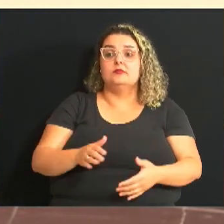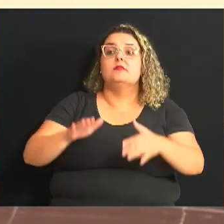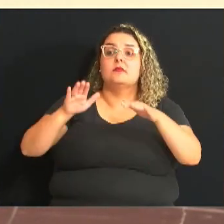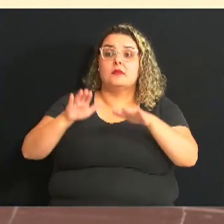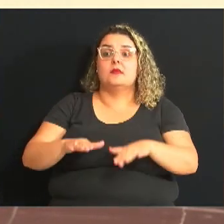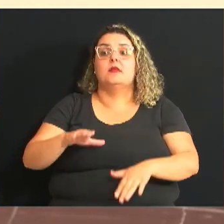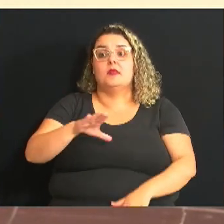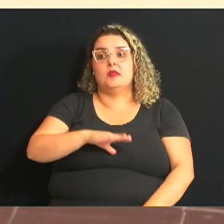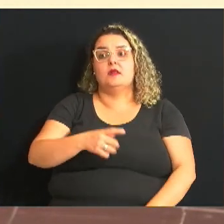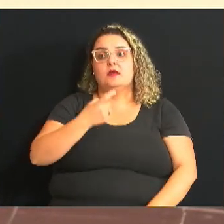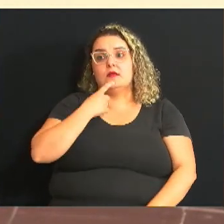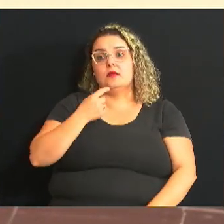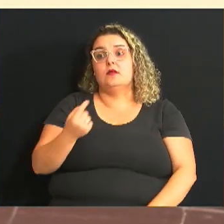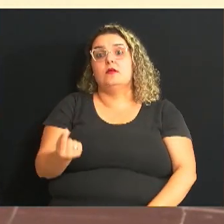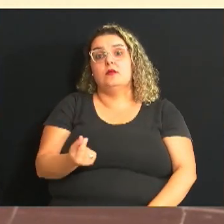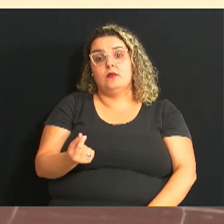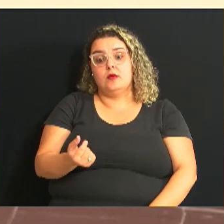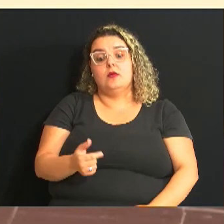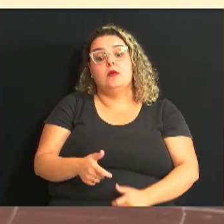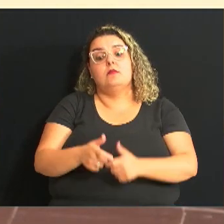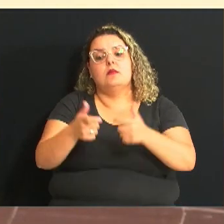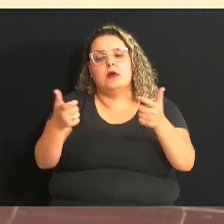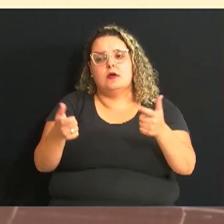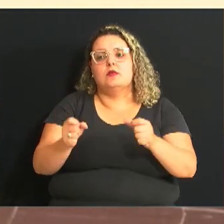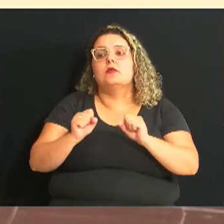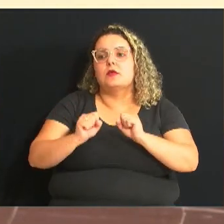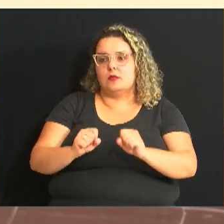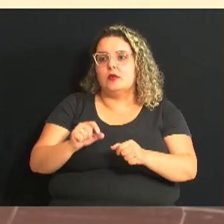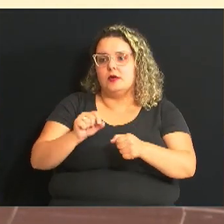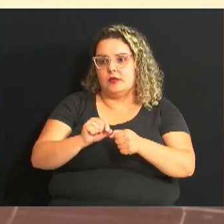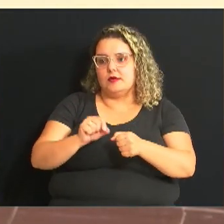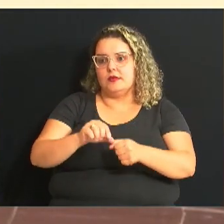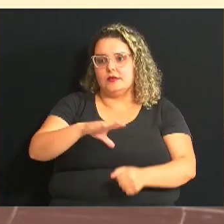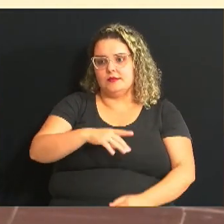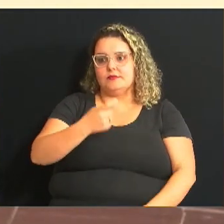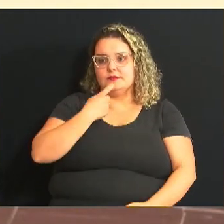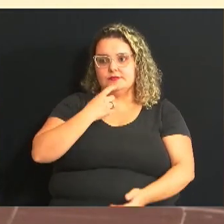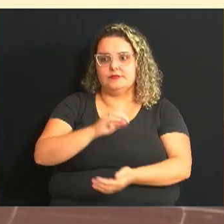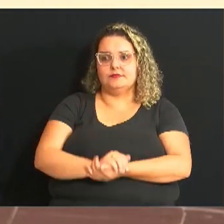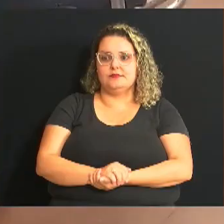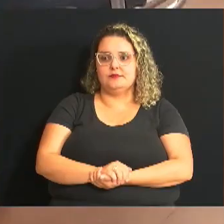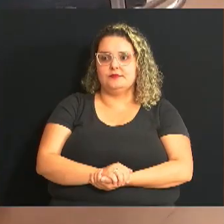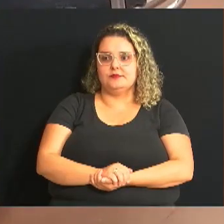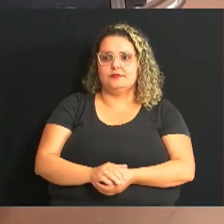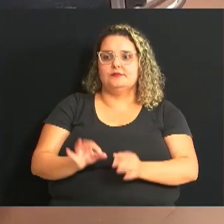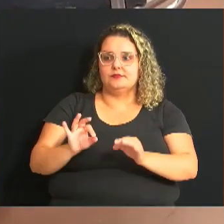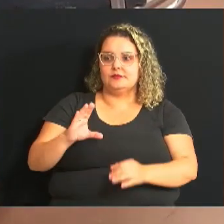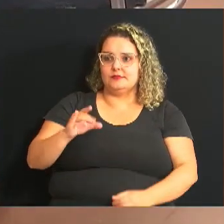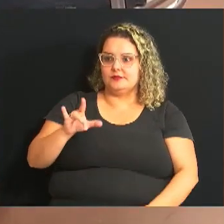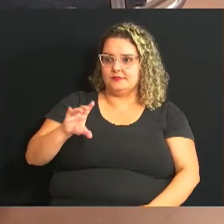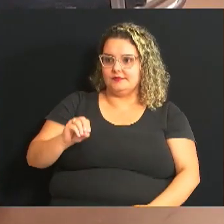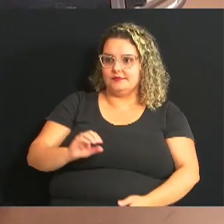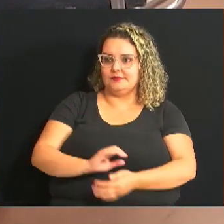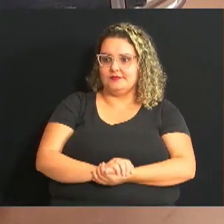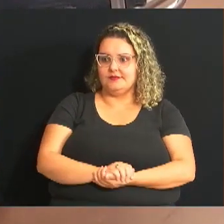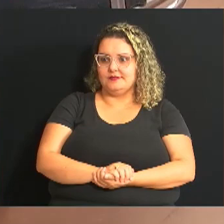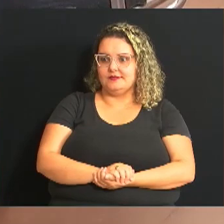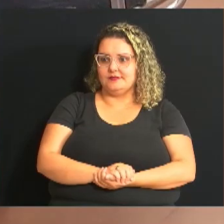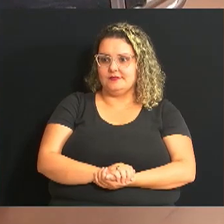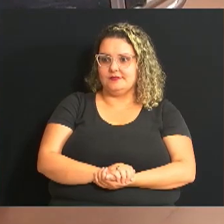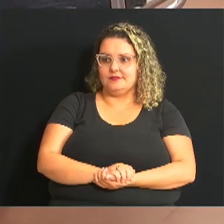então o valor é muito alto do que a gente ainda pode fazer ainda no município. Tá certo. Cido.